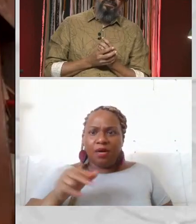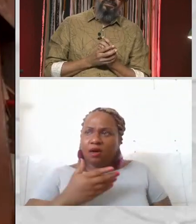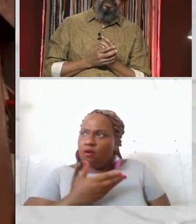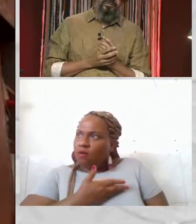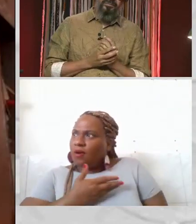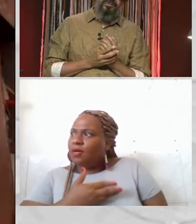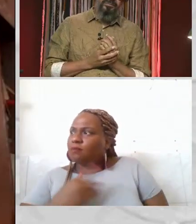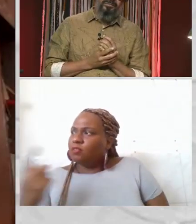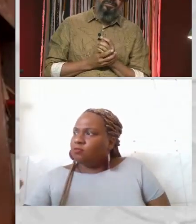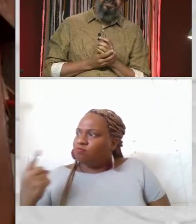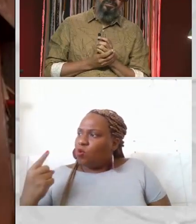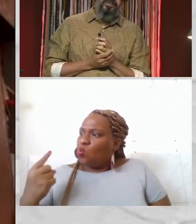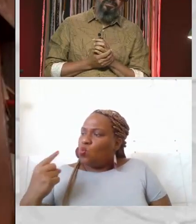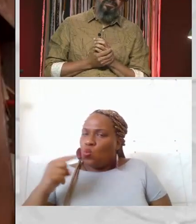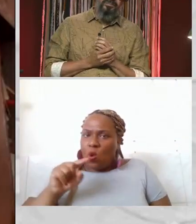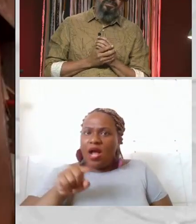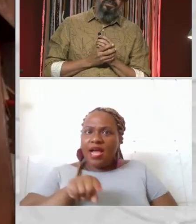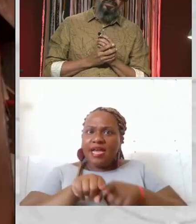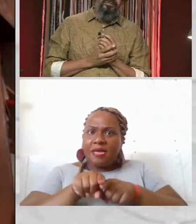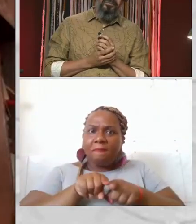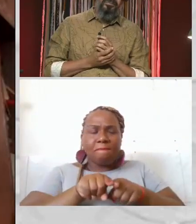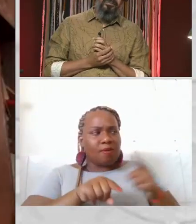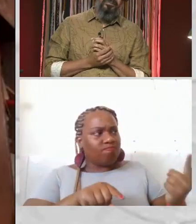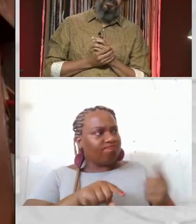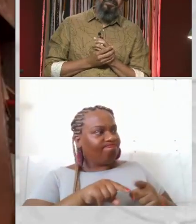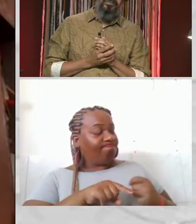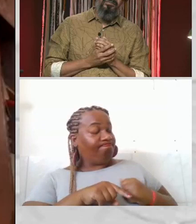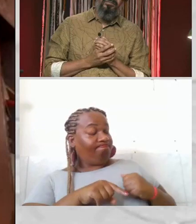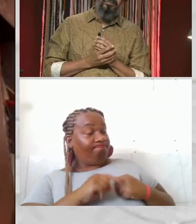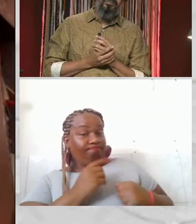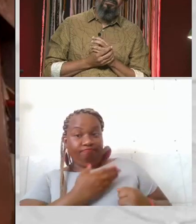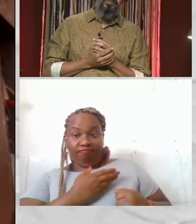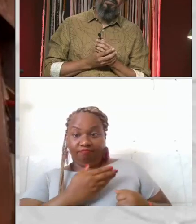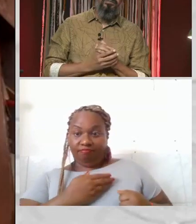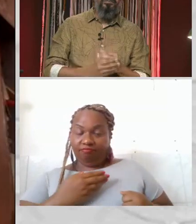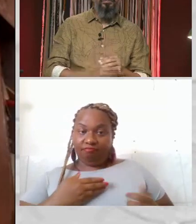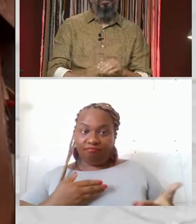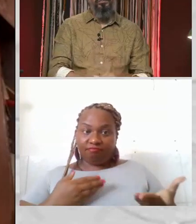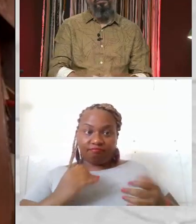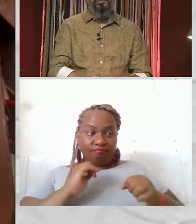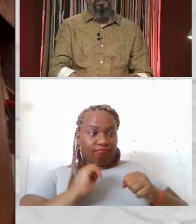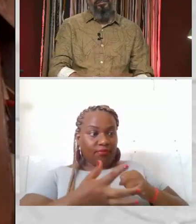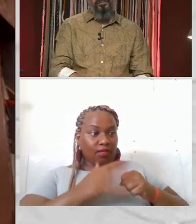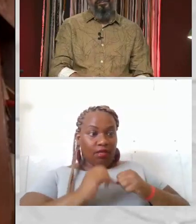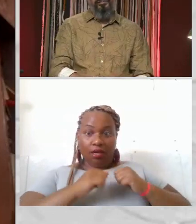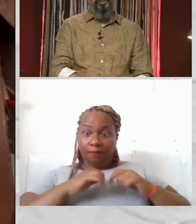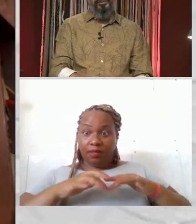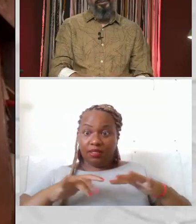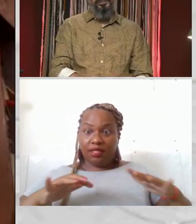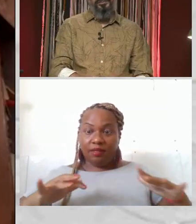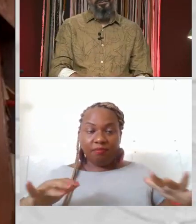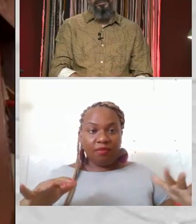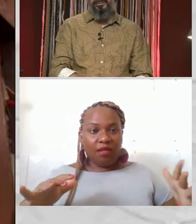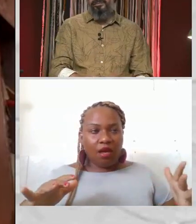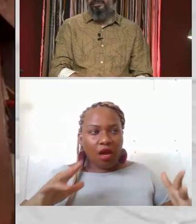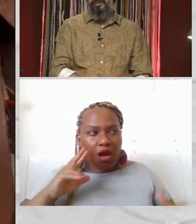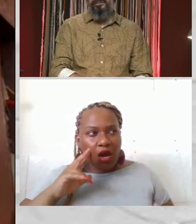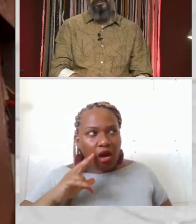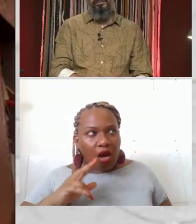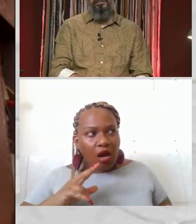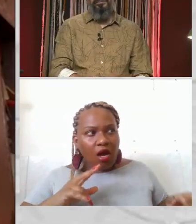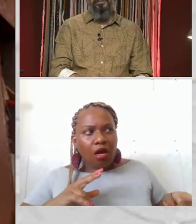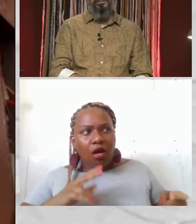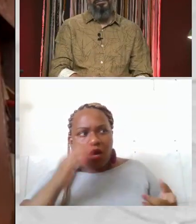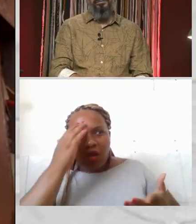está do nosso lado. A gente precisou, olha só, uma pandemia atravessar todos e todas para que a gente soubesse com quem a gente